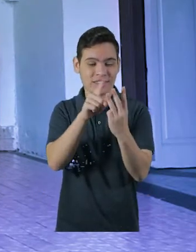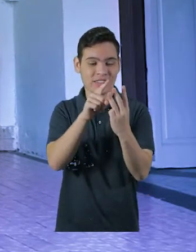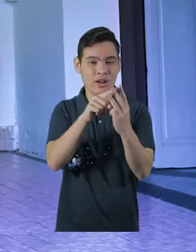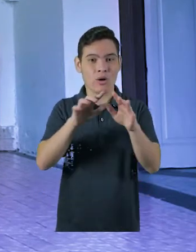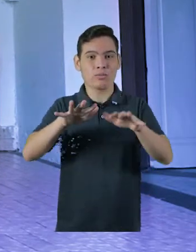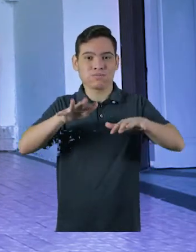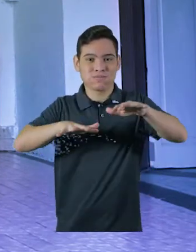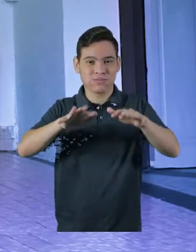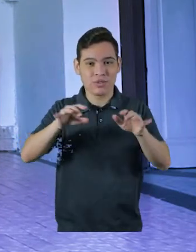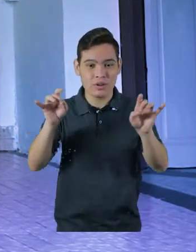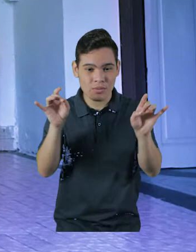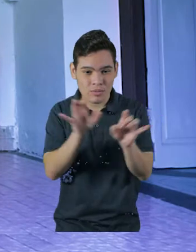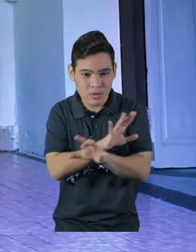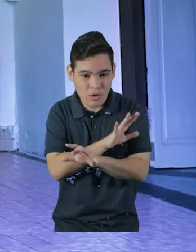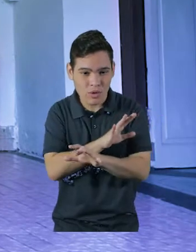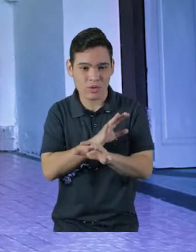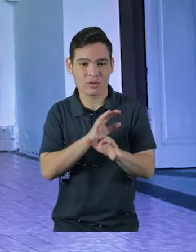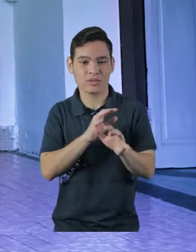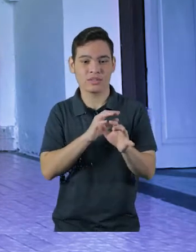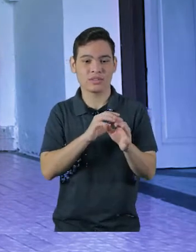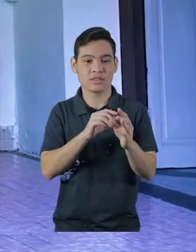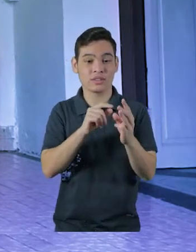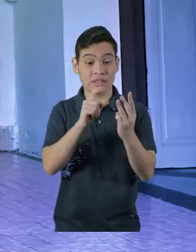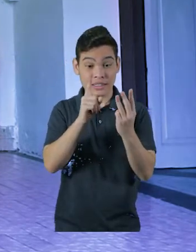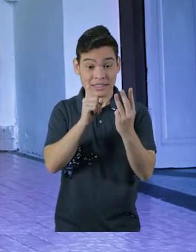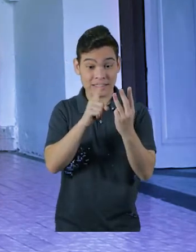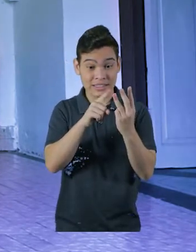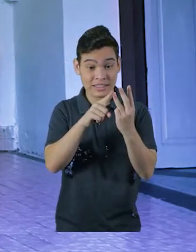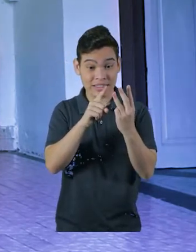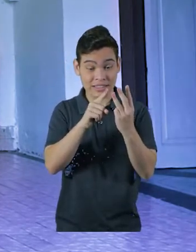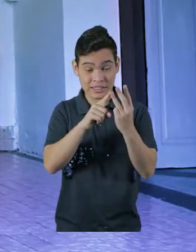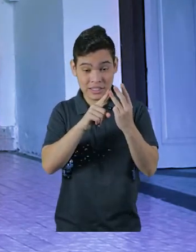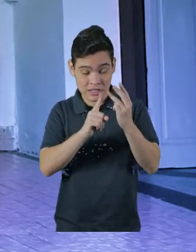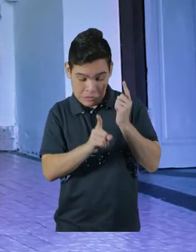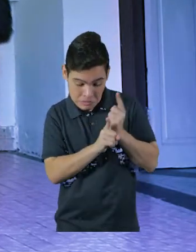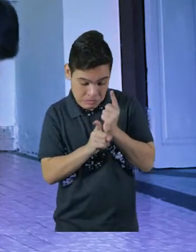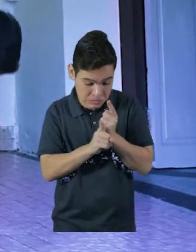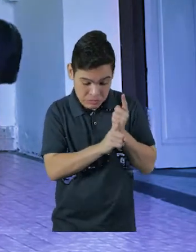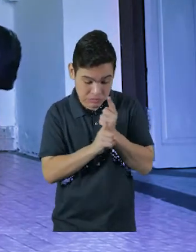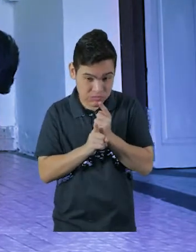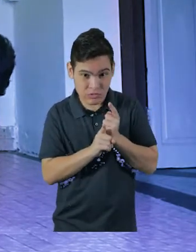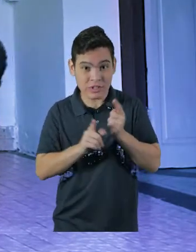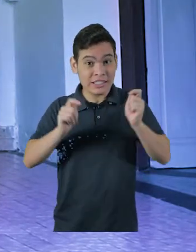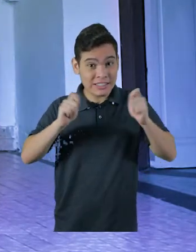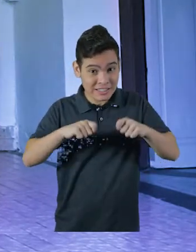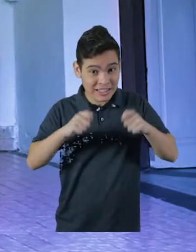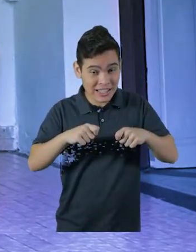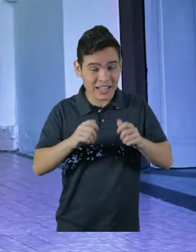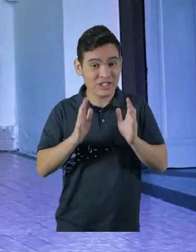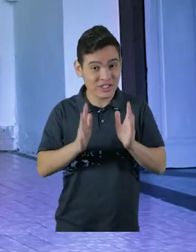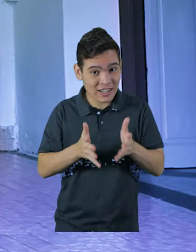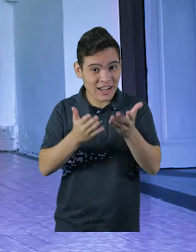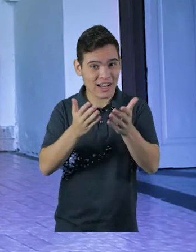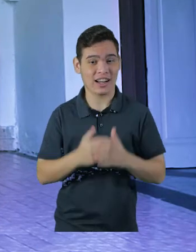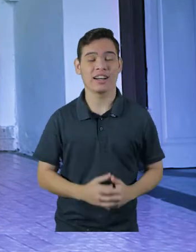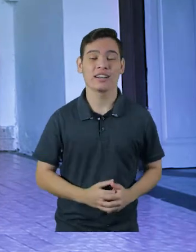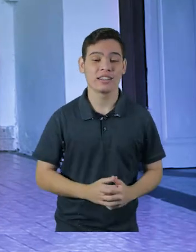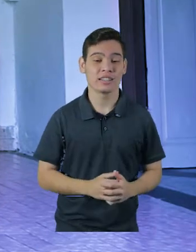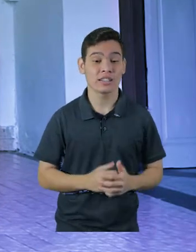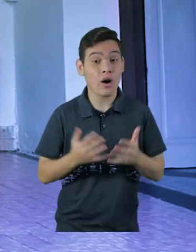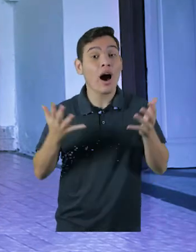já entrou em contato com os seus reflexos pela pequena dança.